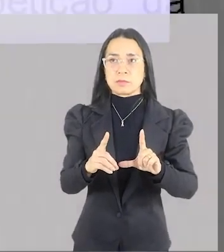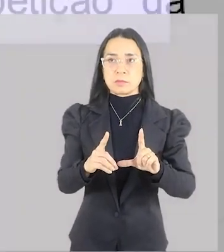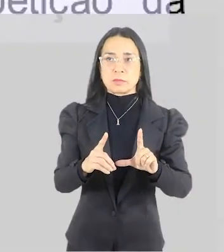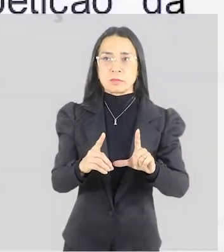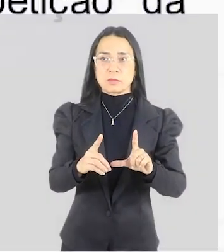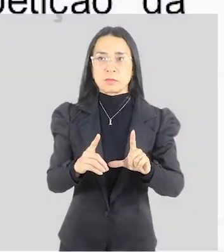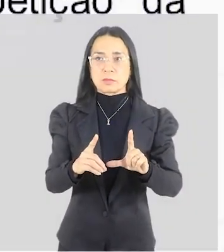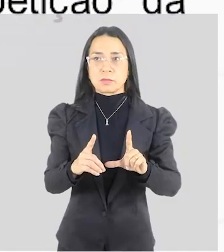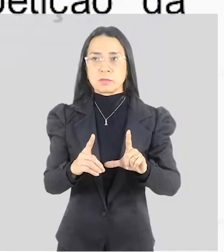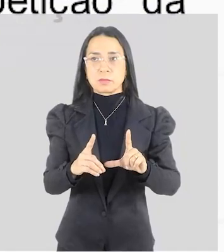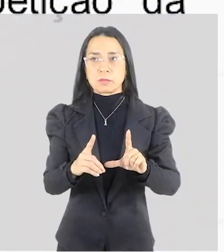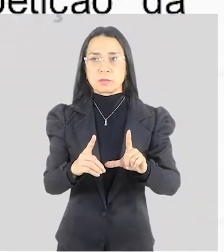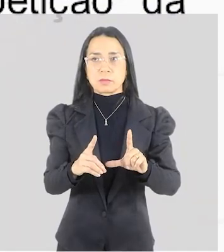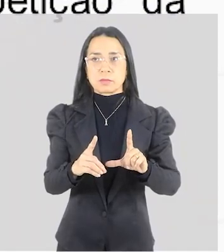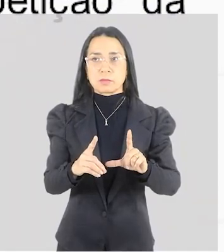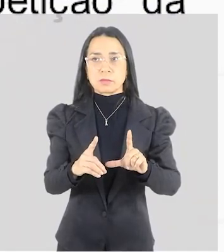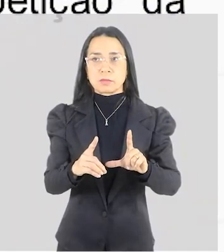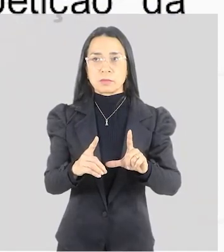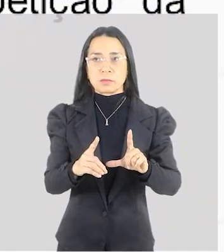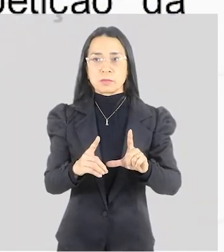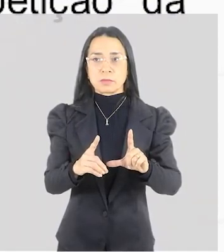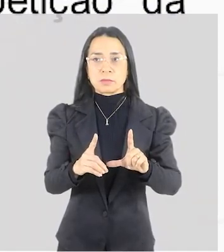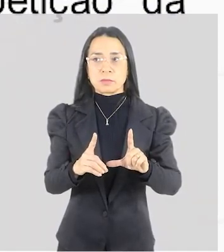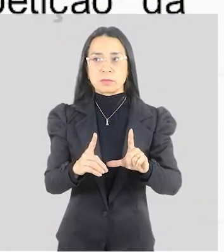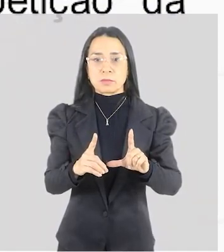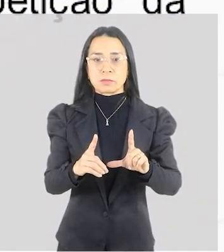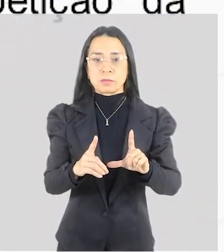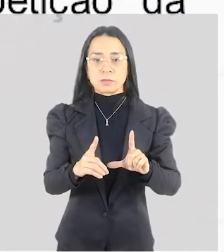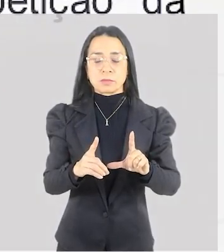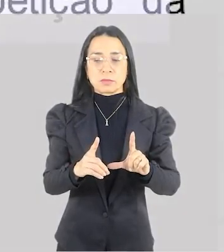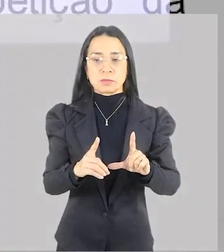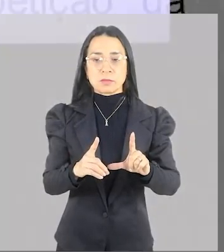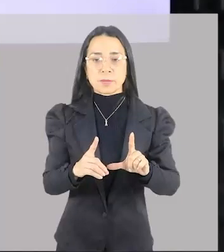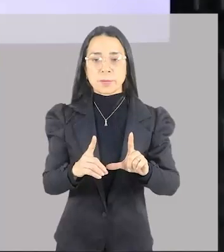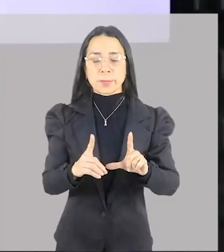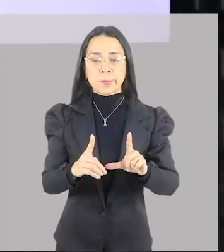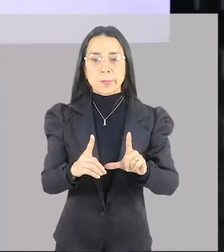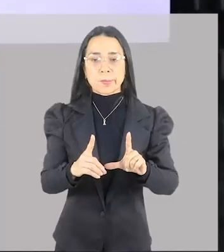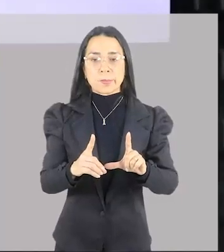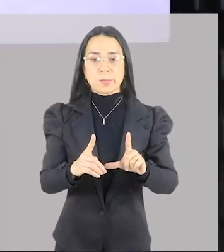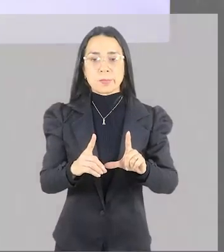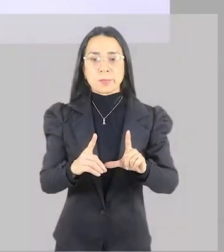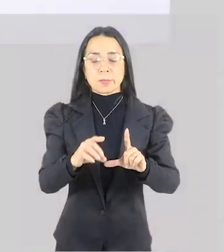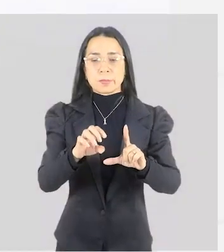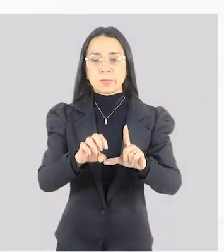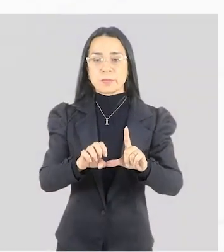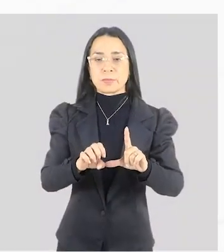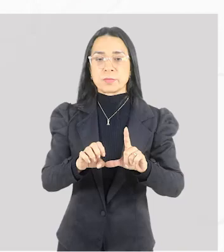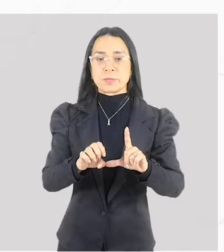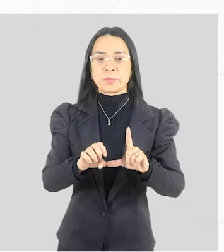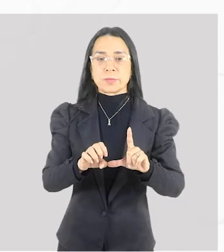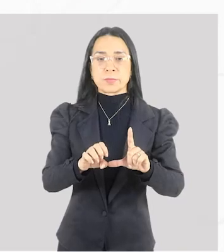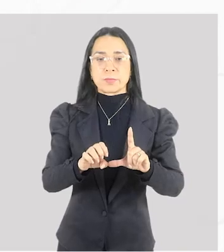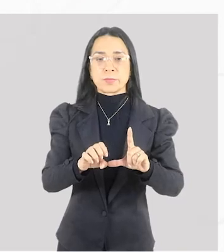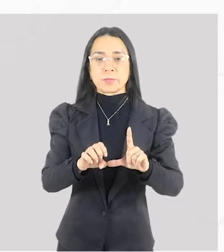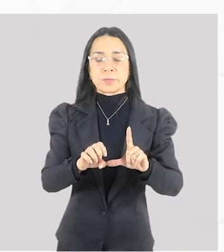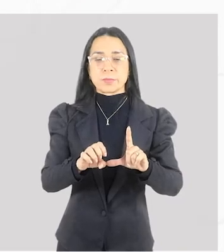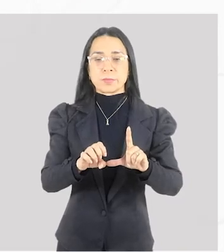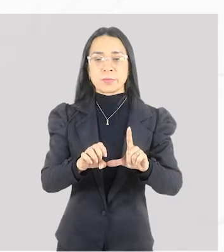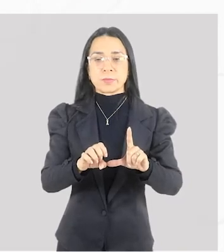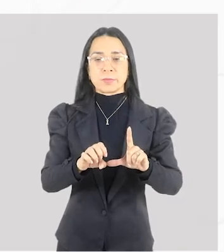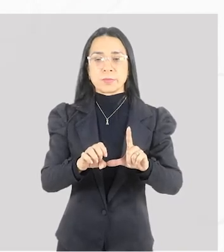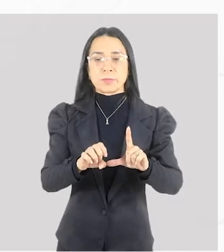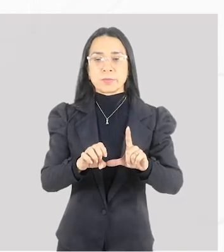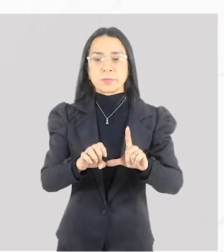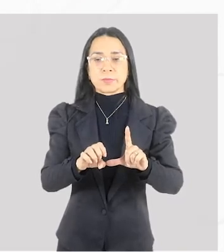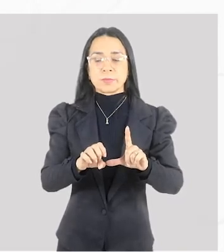de automatismo, indicado na repetição da imagem do homem. Letra E, procedimento de